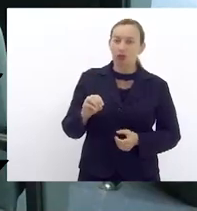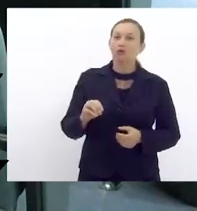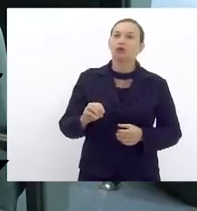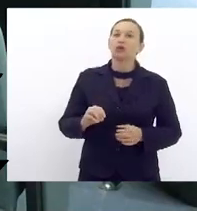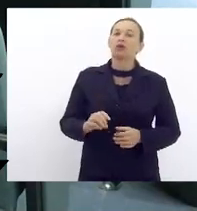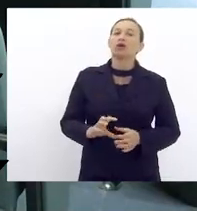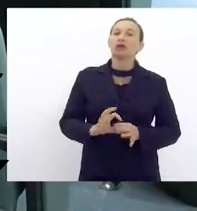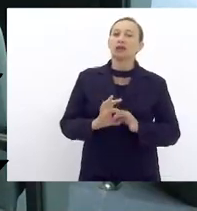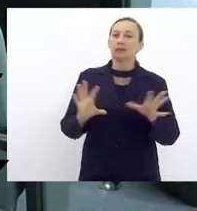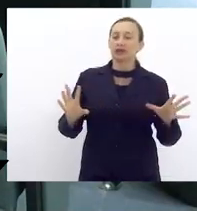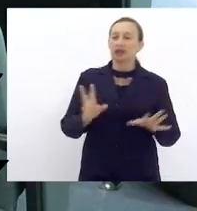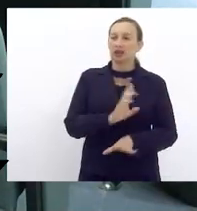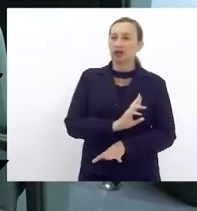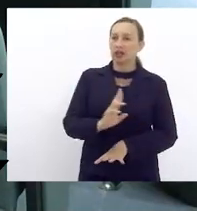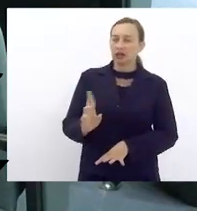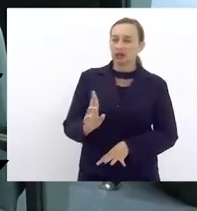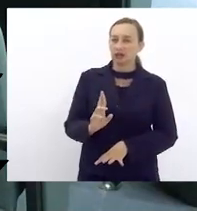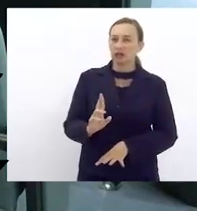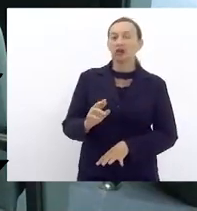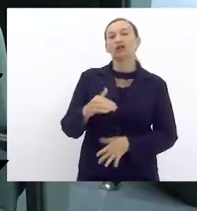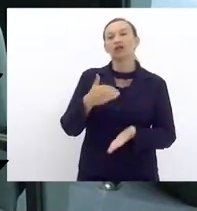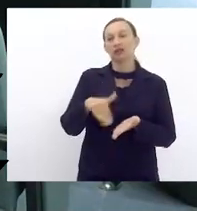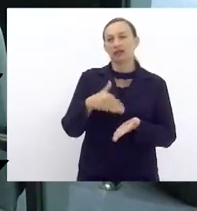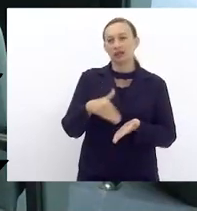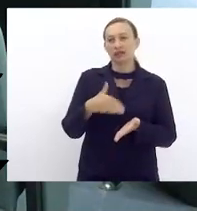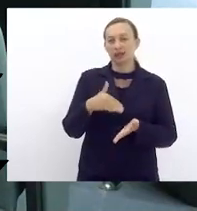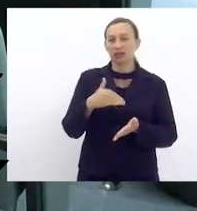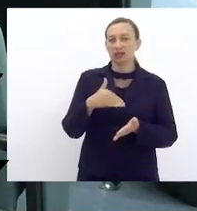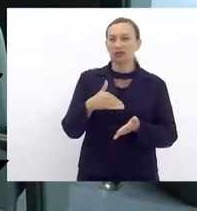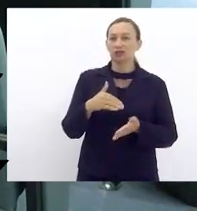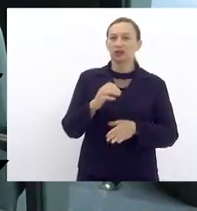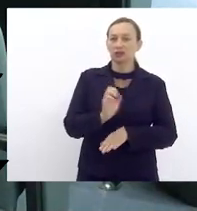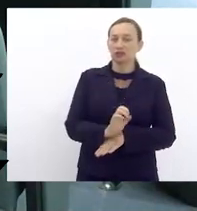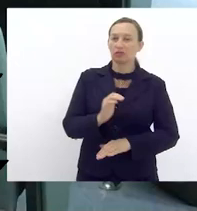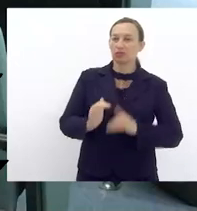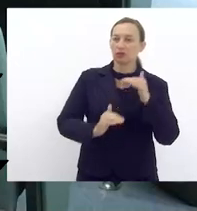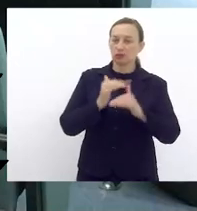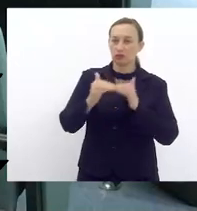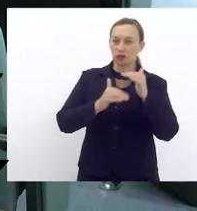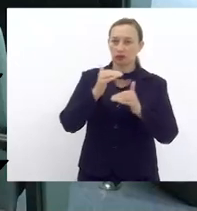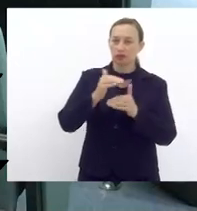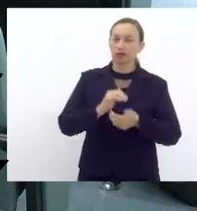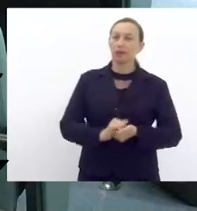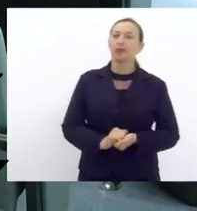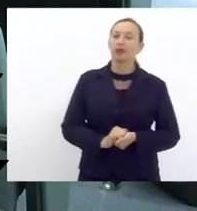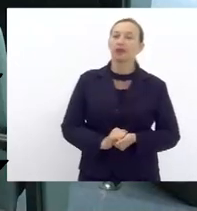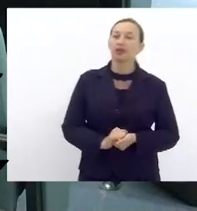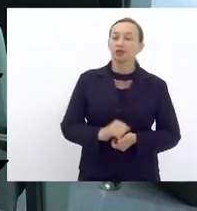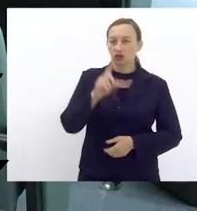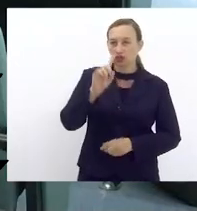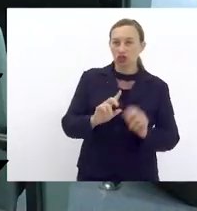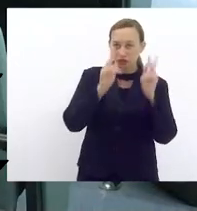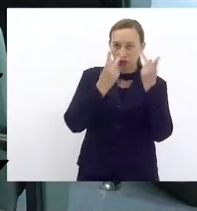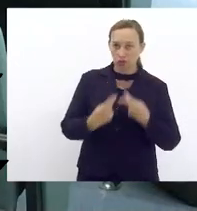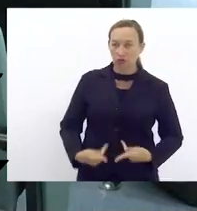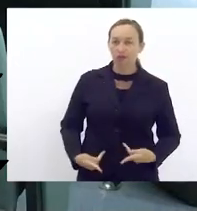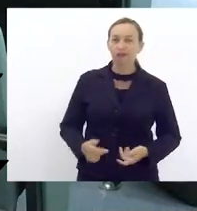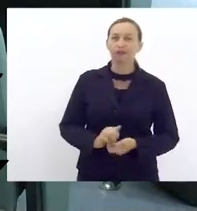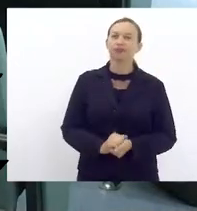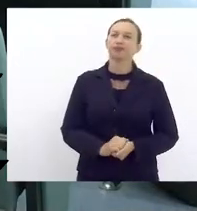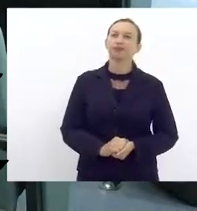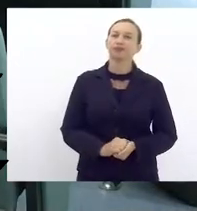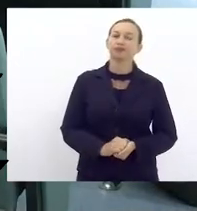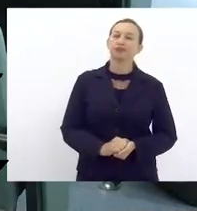religiosa da Secretaria Estadual do Desenvolvimento Social e direitos humanos